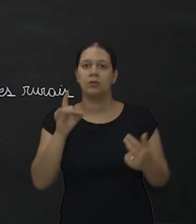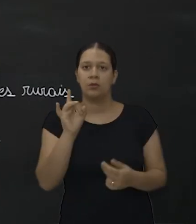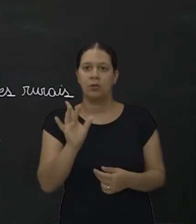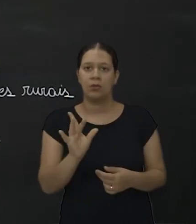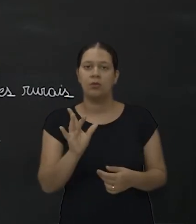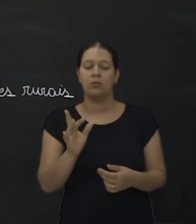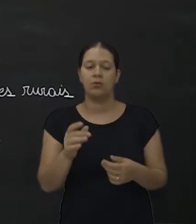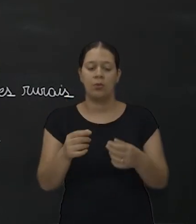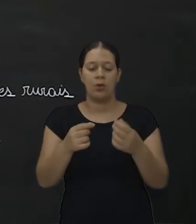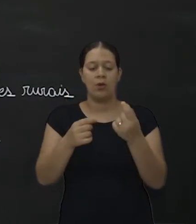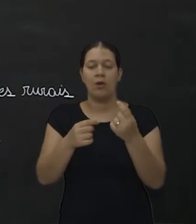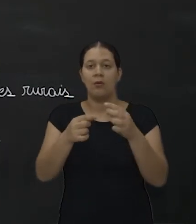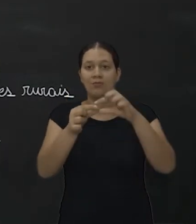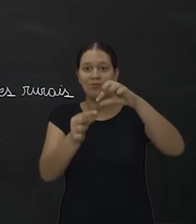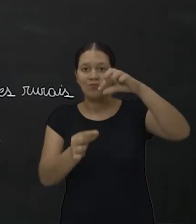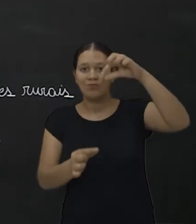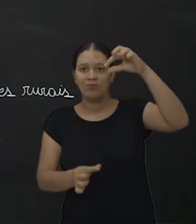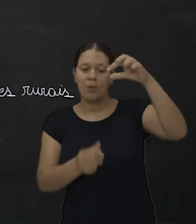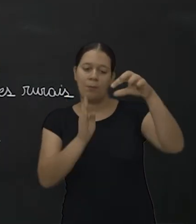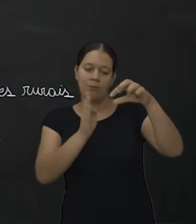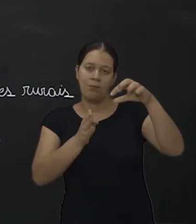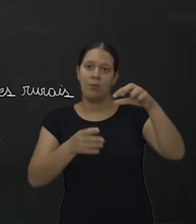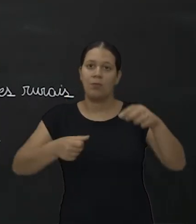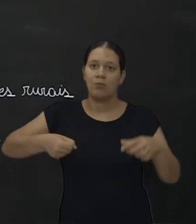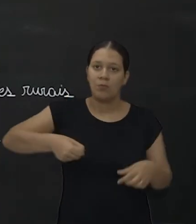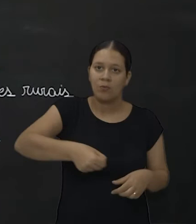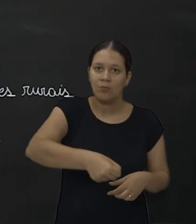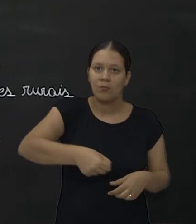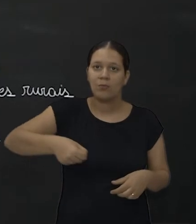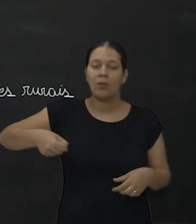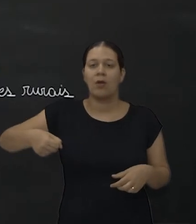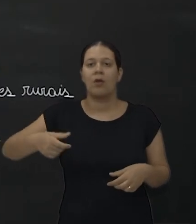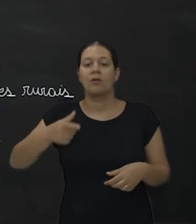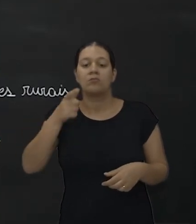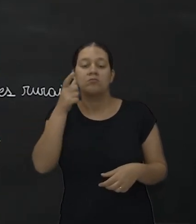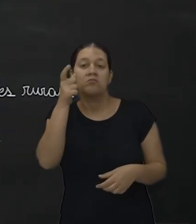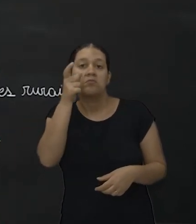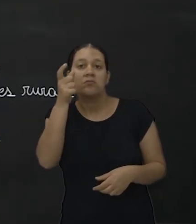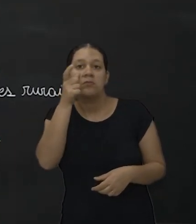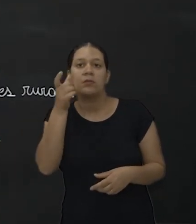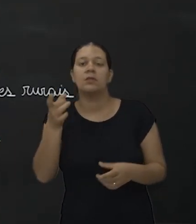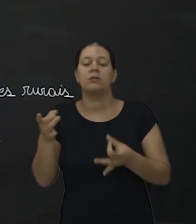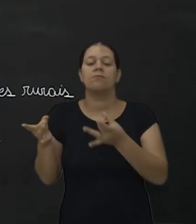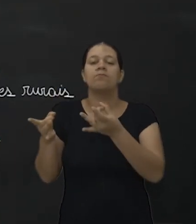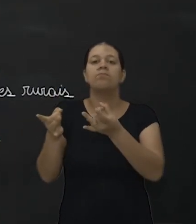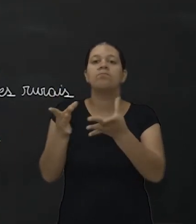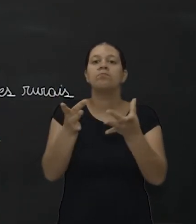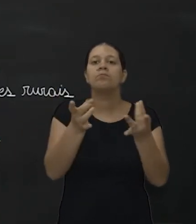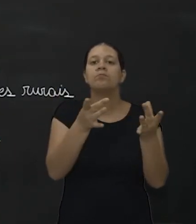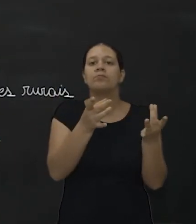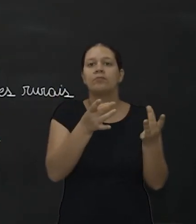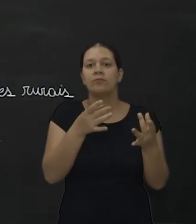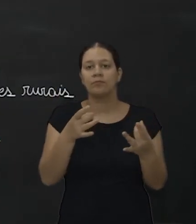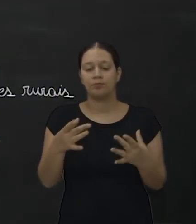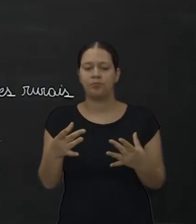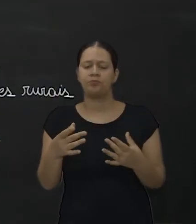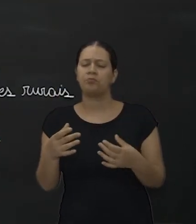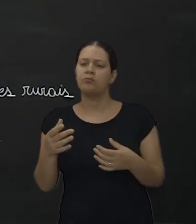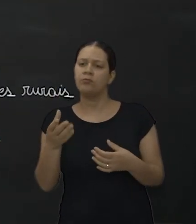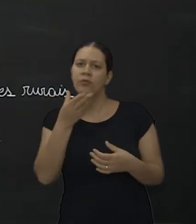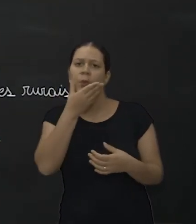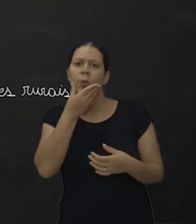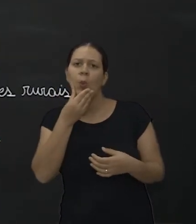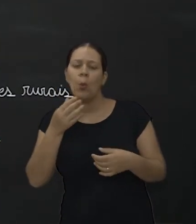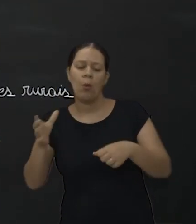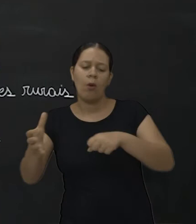a cana-de-açúcar, porque havia interesse comercial. Não houve interesse dos colonizadores em